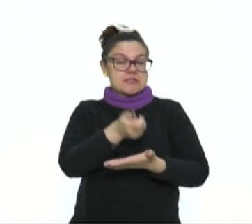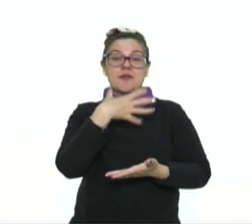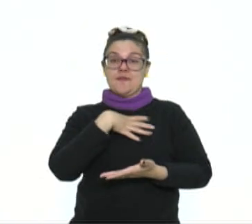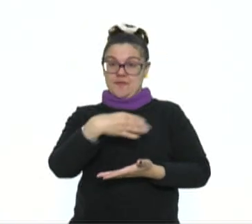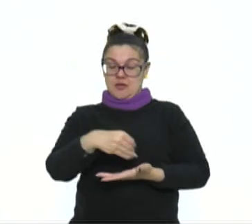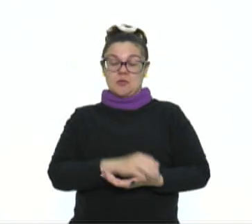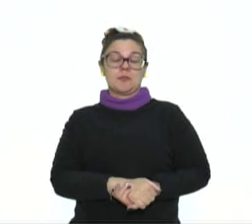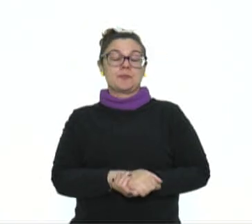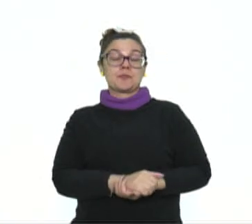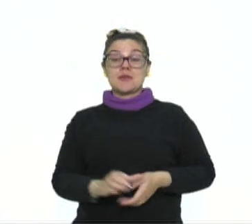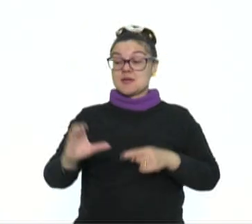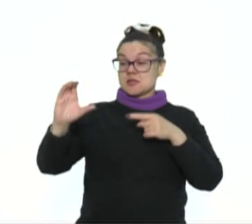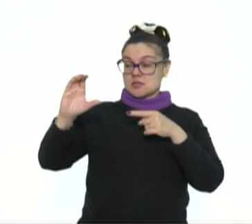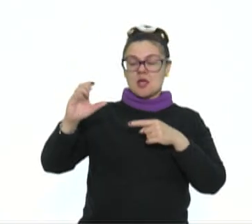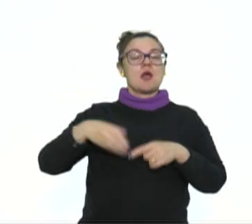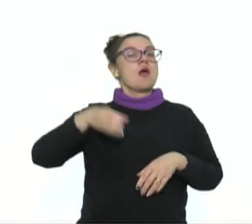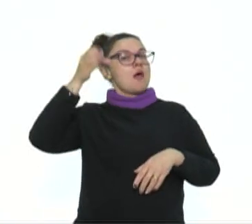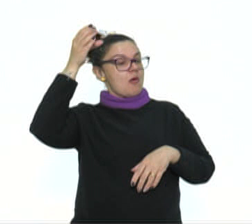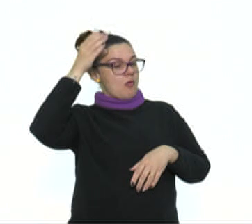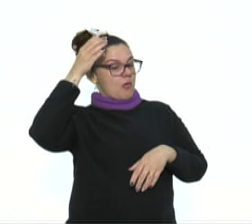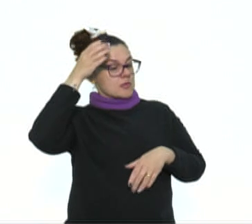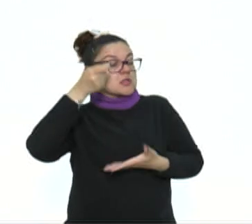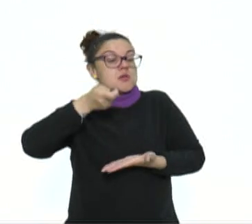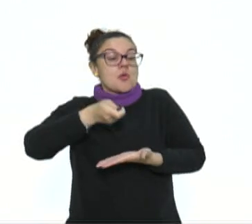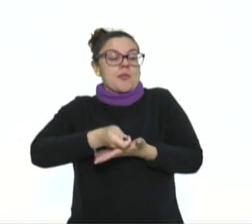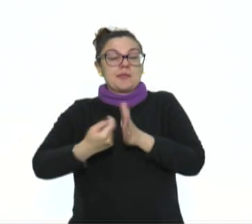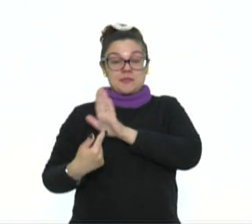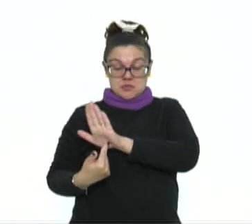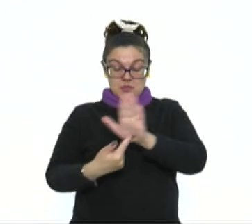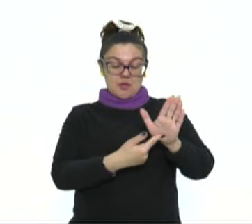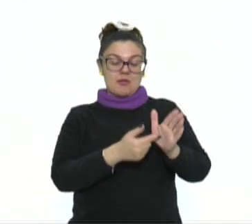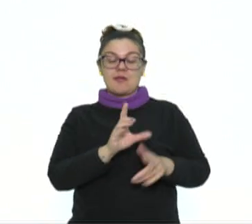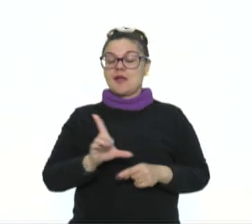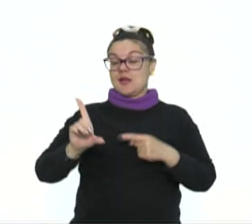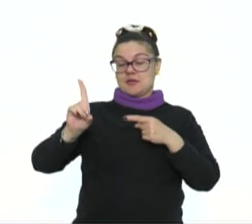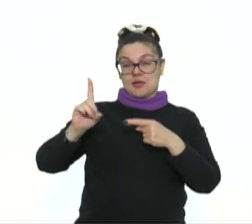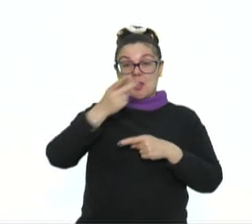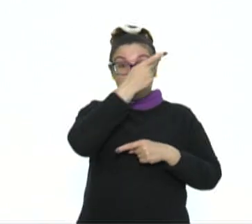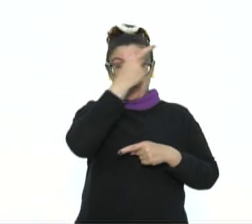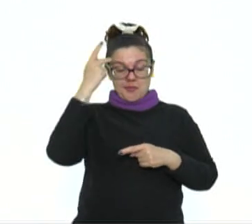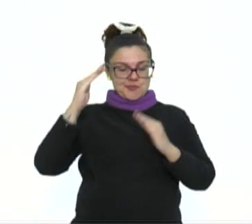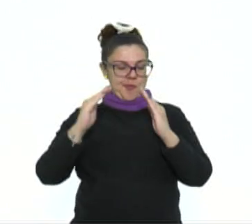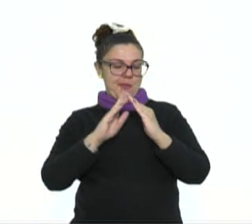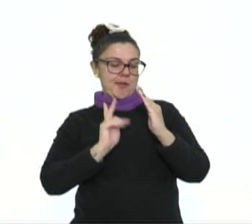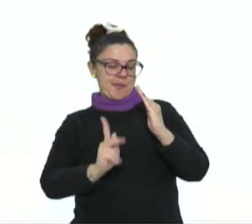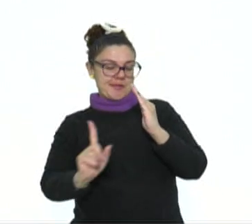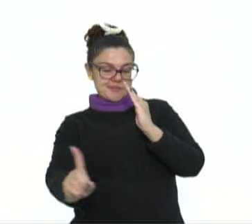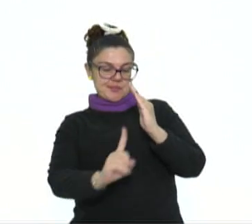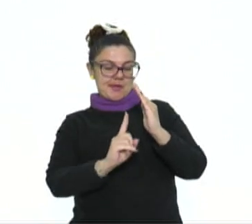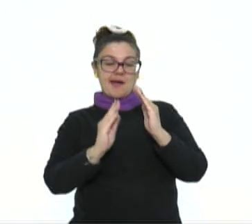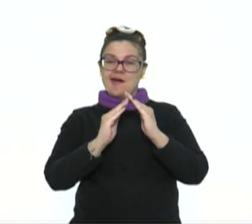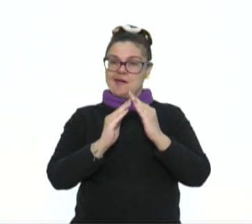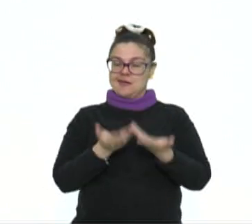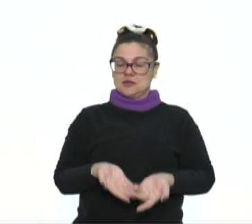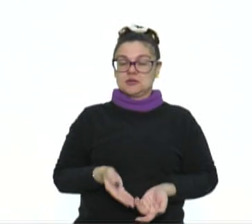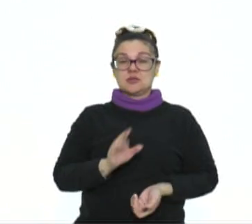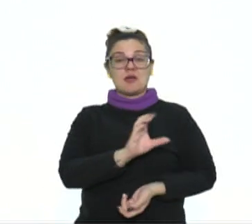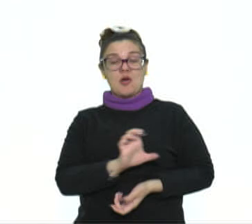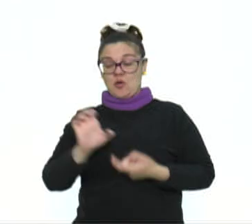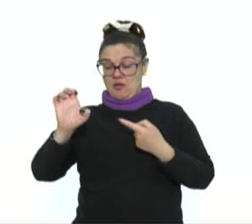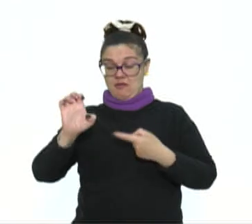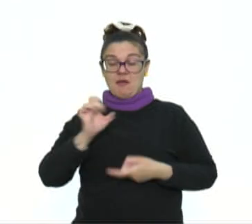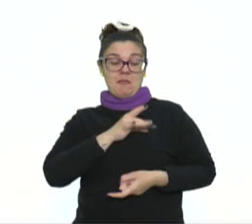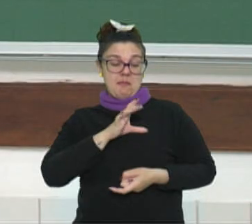Letra C, consciência da obrigação moral. Letra D, pessoa habitante da mesma casa. E letra E, temor de